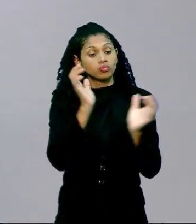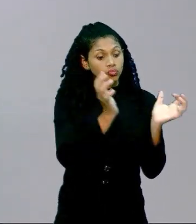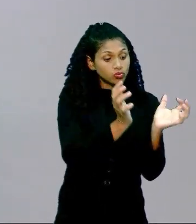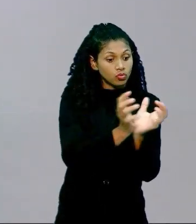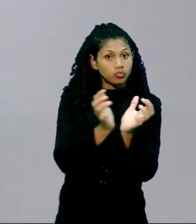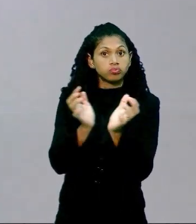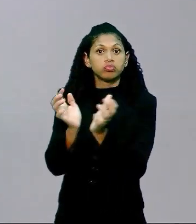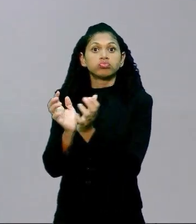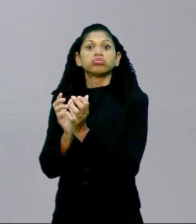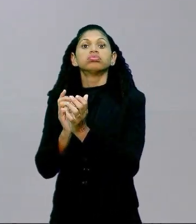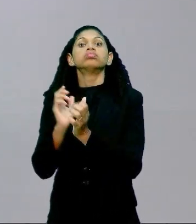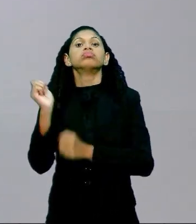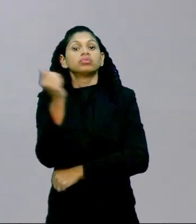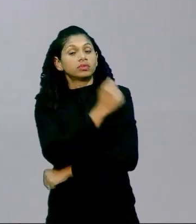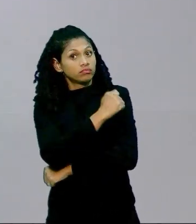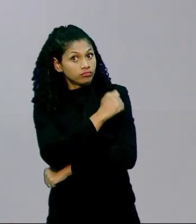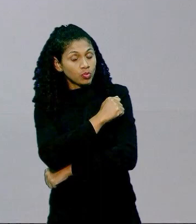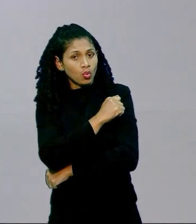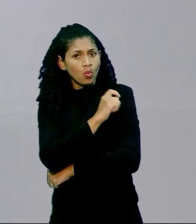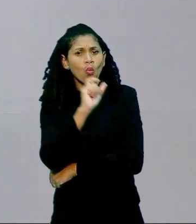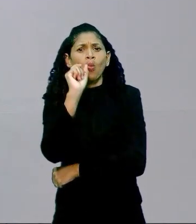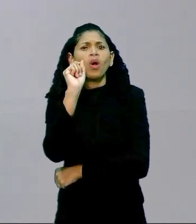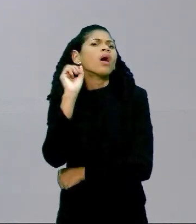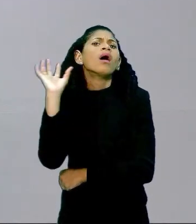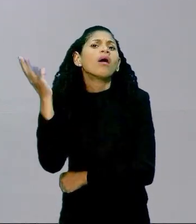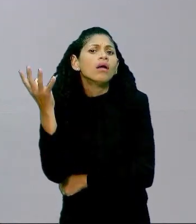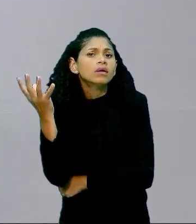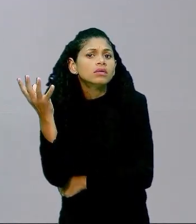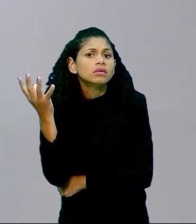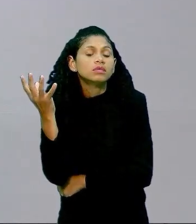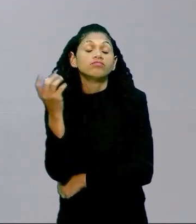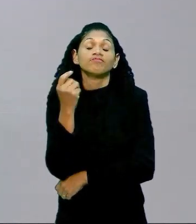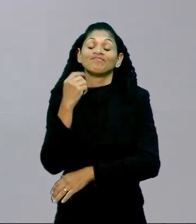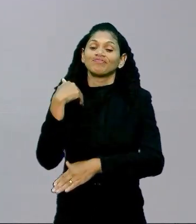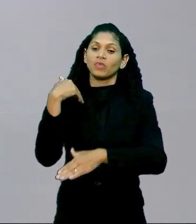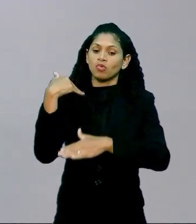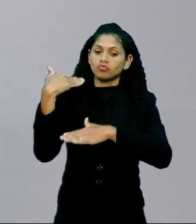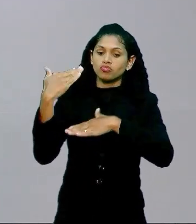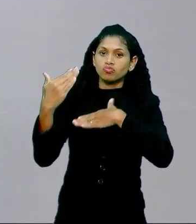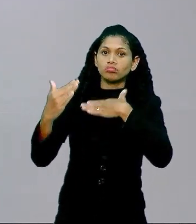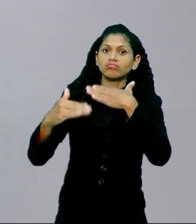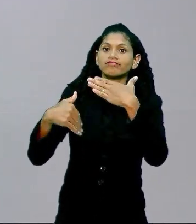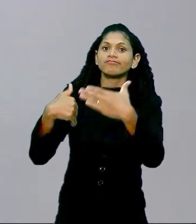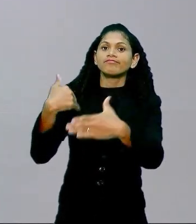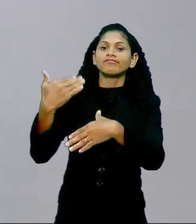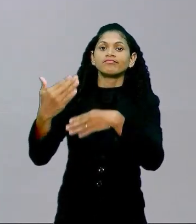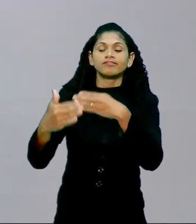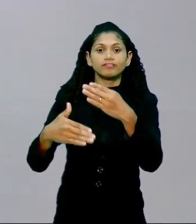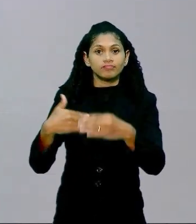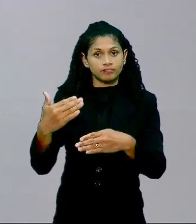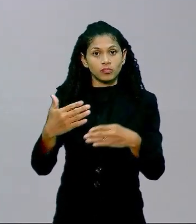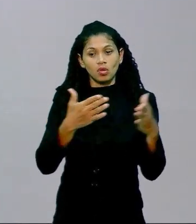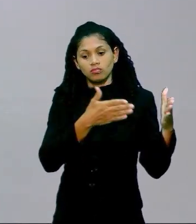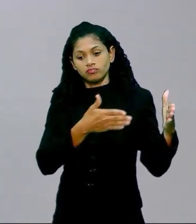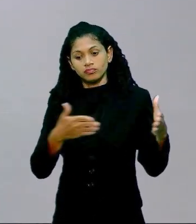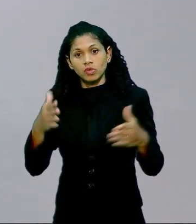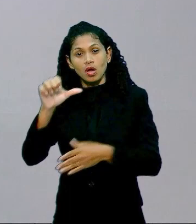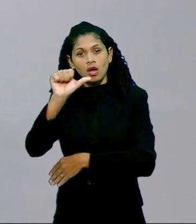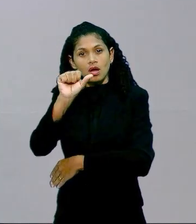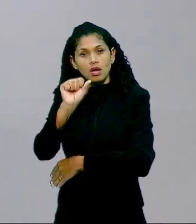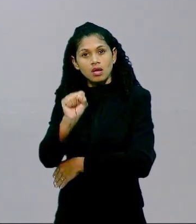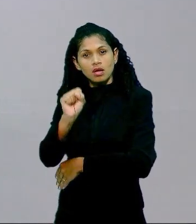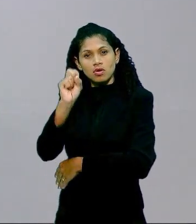acontecendo ao longo desses anos? Está havendo uma sucessão, ok? Pode ser uma sucessão ecológica? É uma sucessão